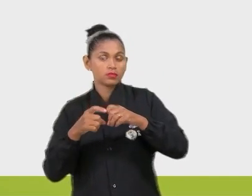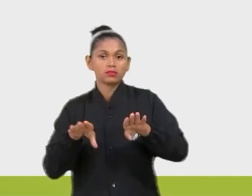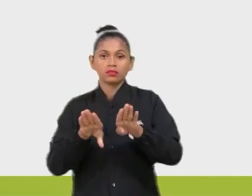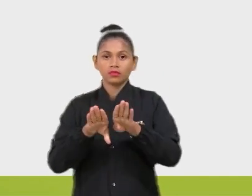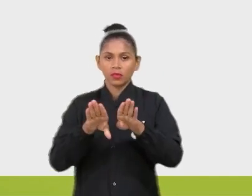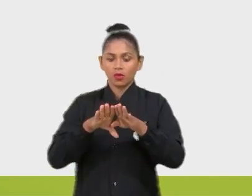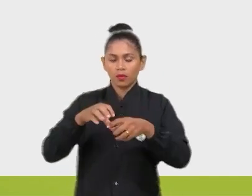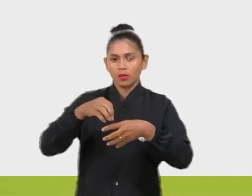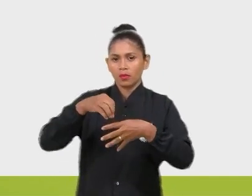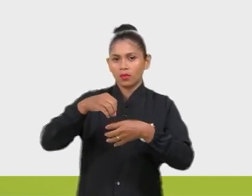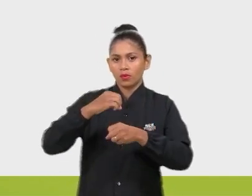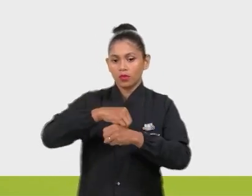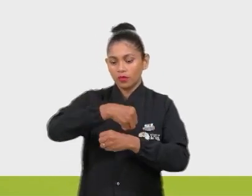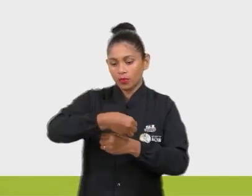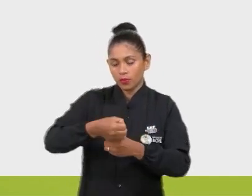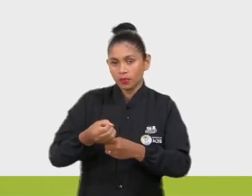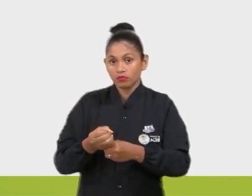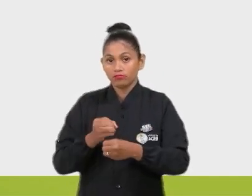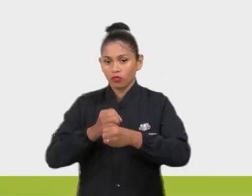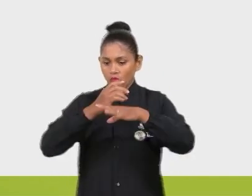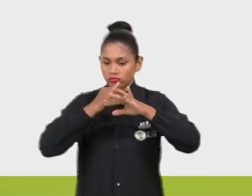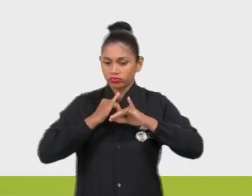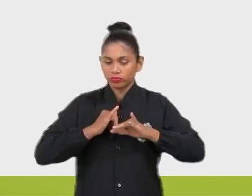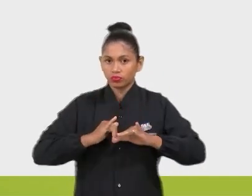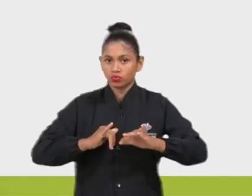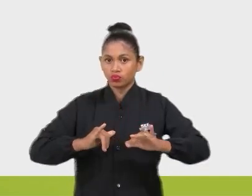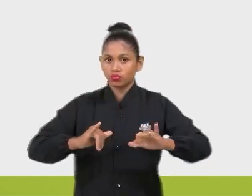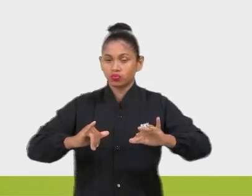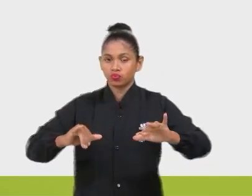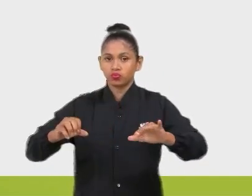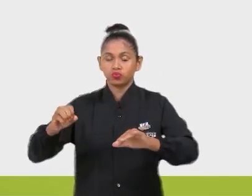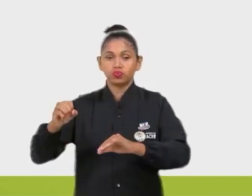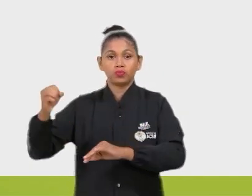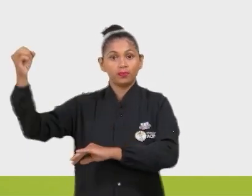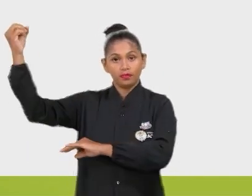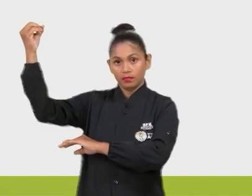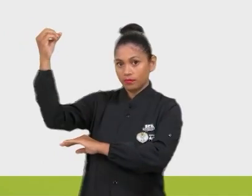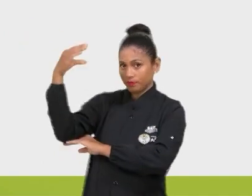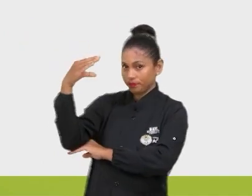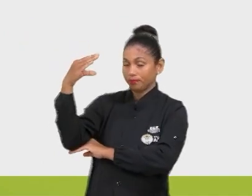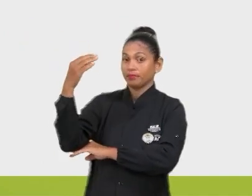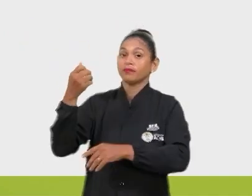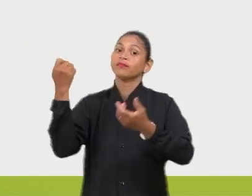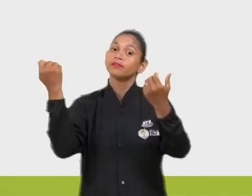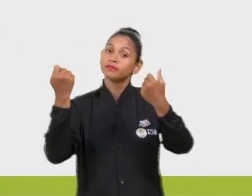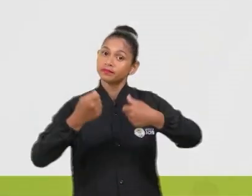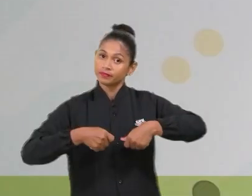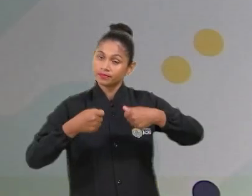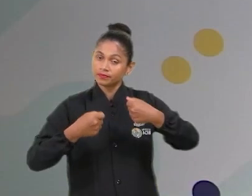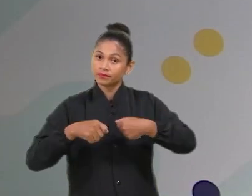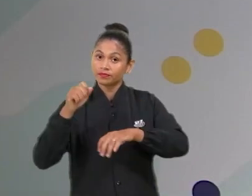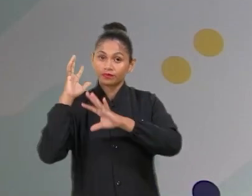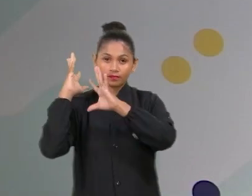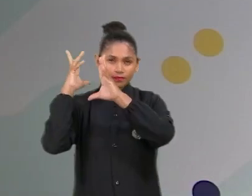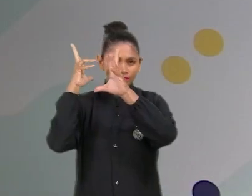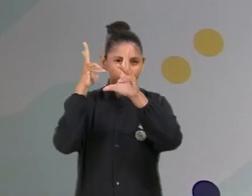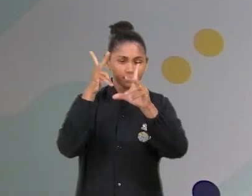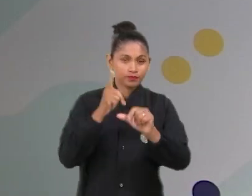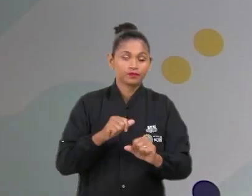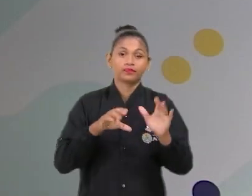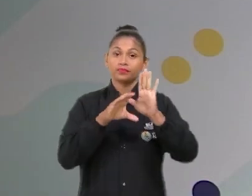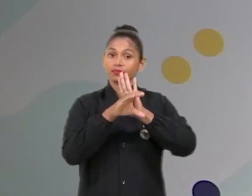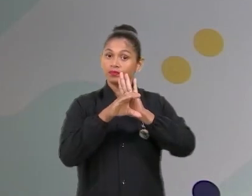moleculares emissores de luz. Nesse pequeno contexto, precisamos relembrar aí o